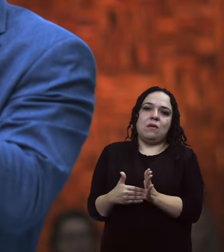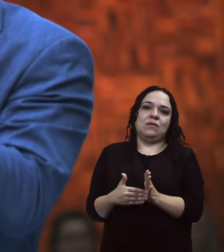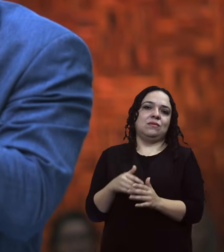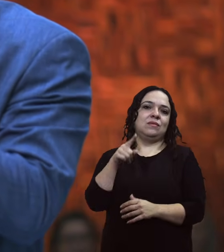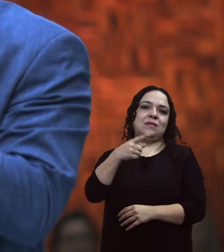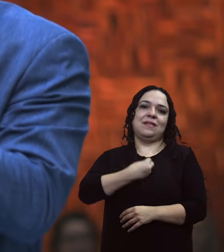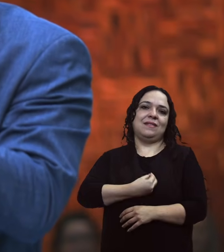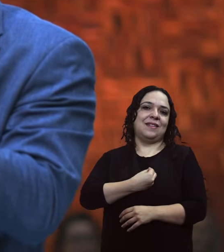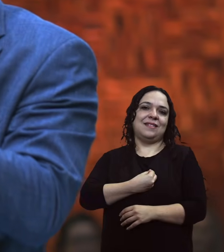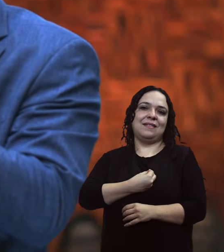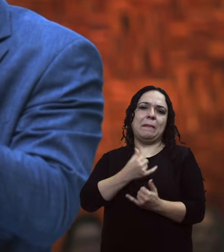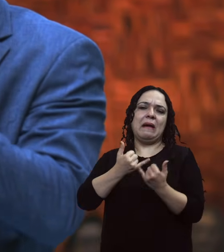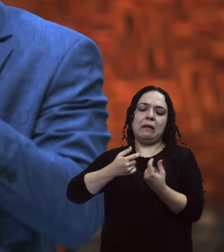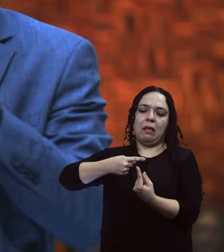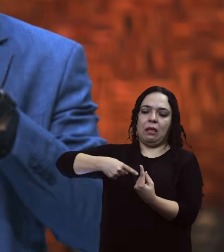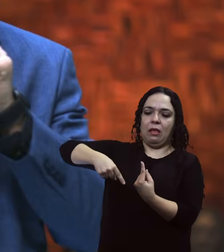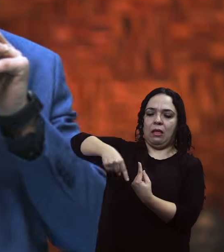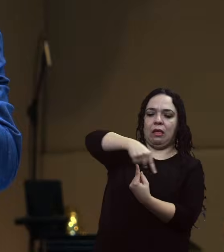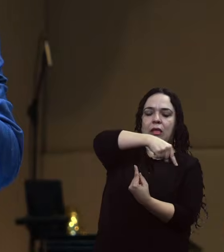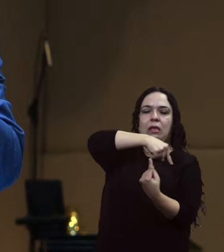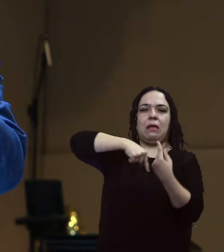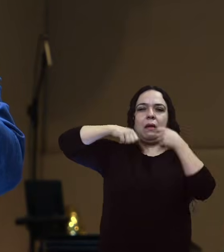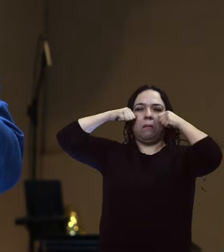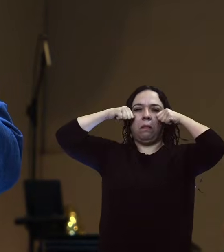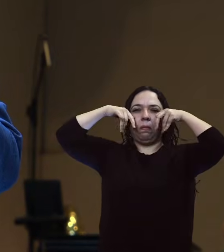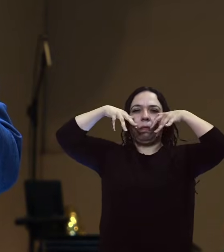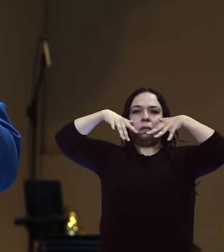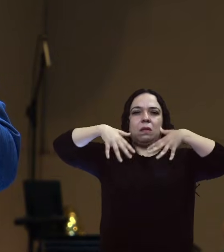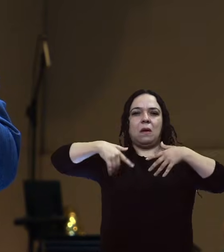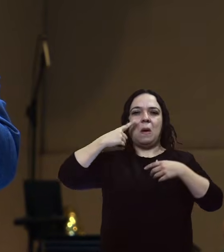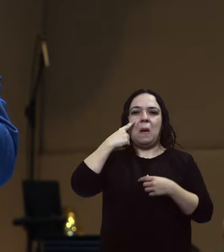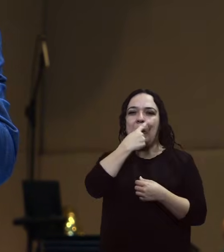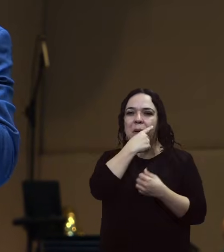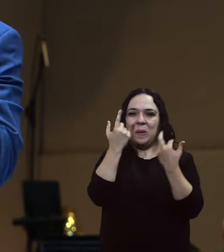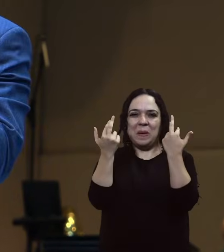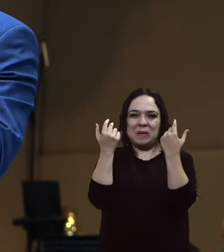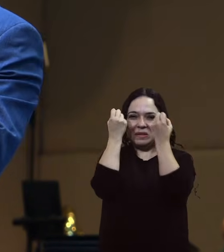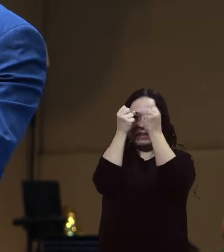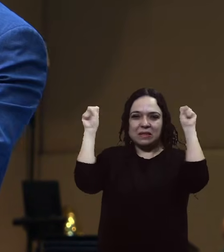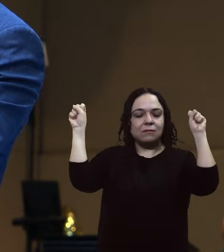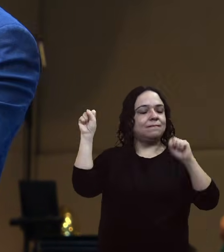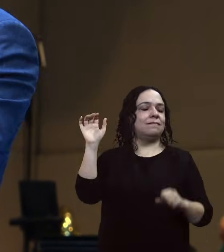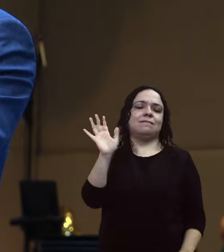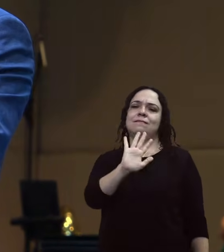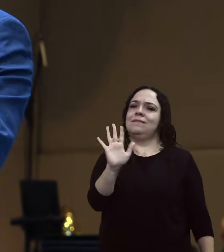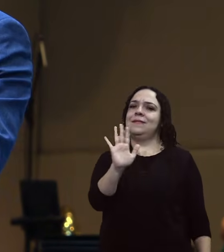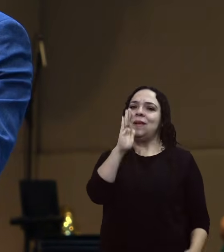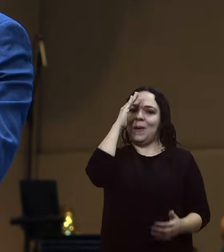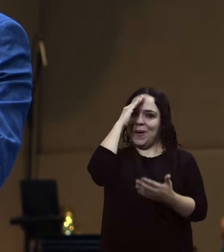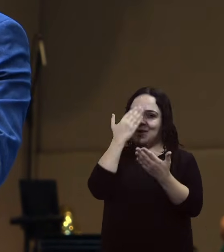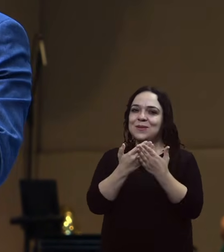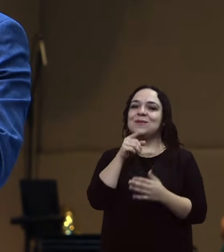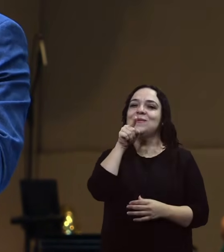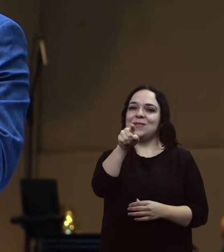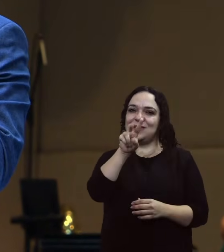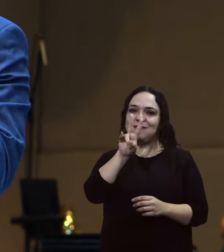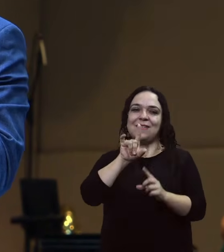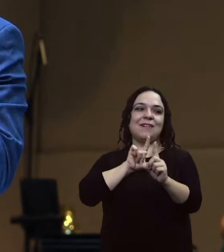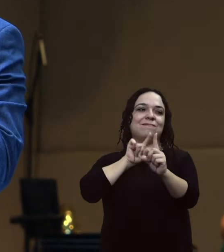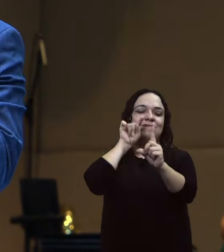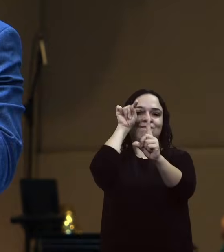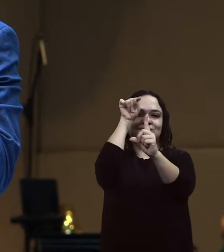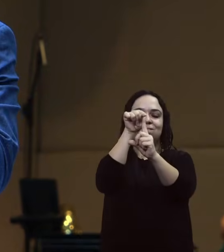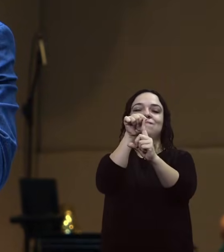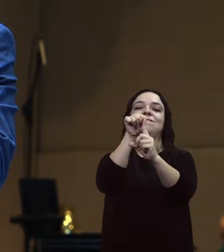não vai andar em voltas. Seus olhos não serão vazados. Eu creio. Você vai andar em linha reta